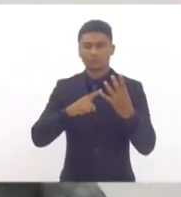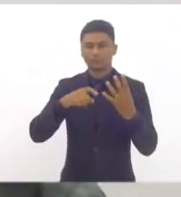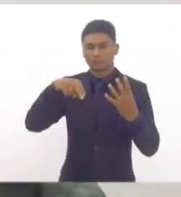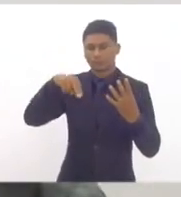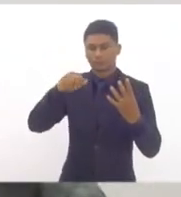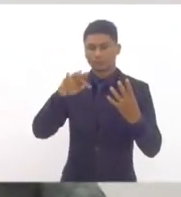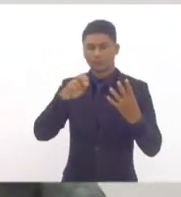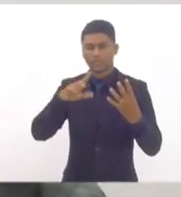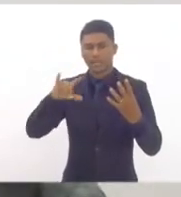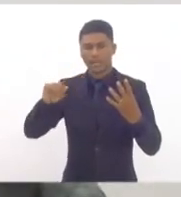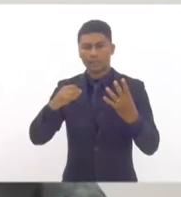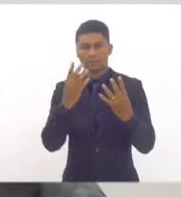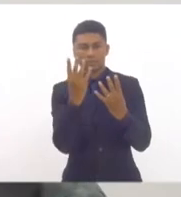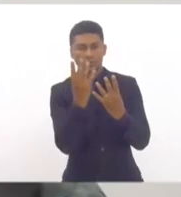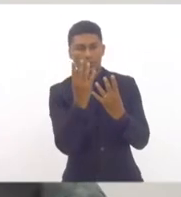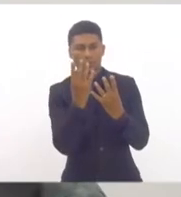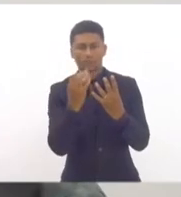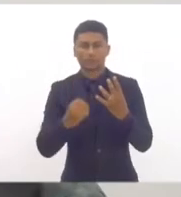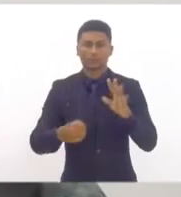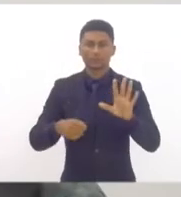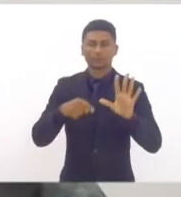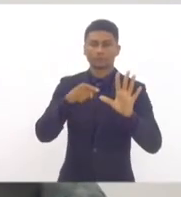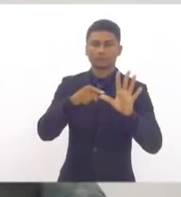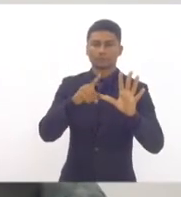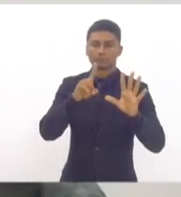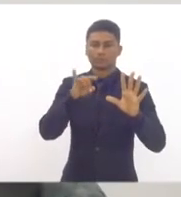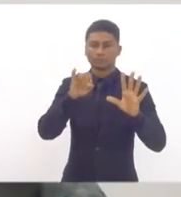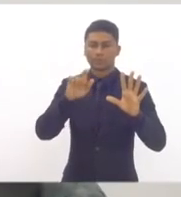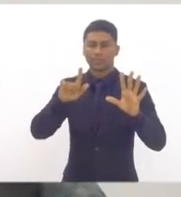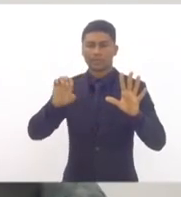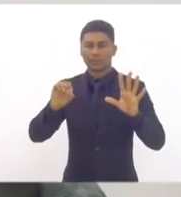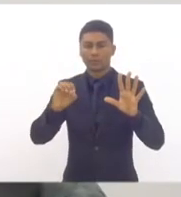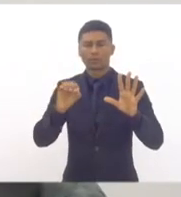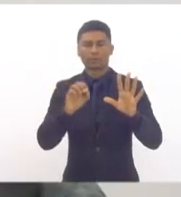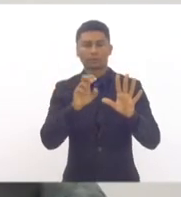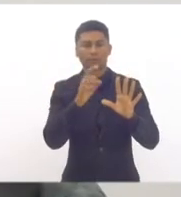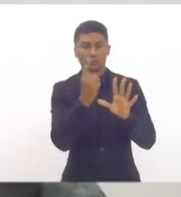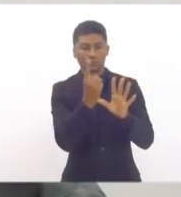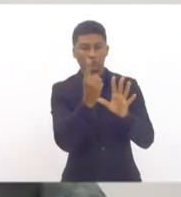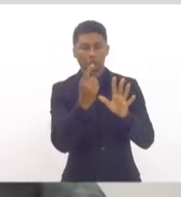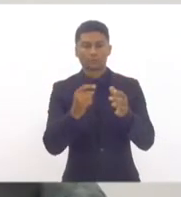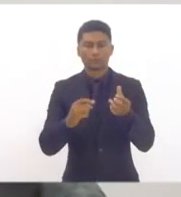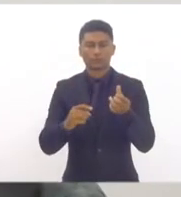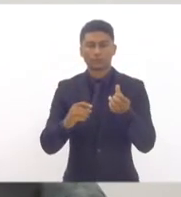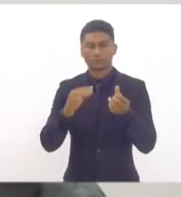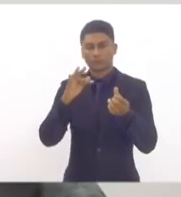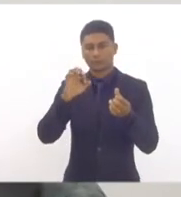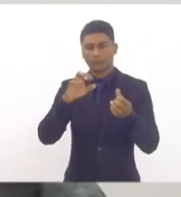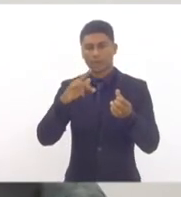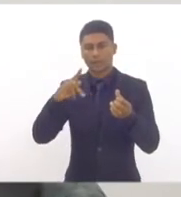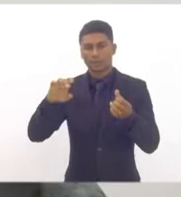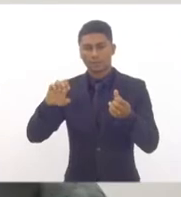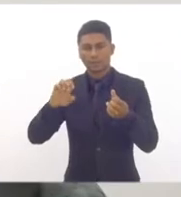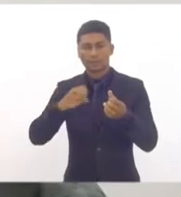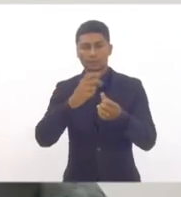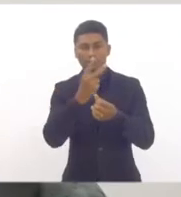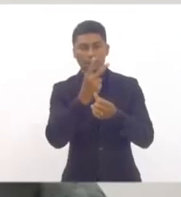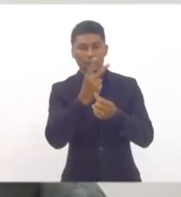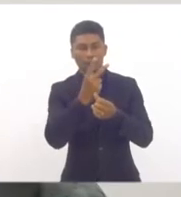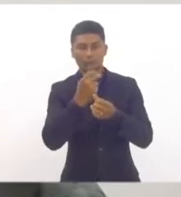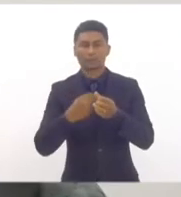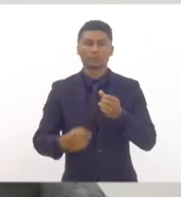Natália Damasio, quatro votos. Candidato Diego de Bem, um voto. Candidato Felipe Aist, dois